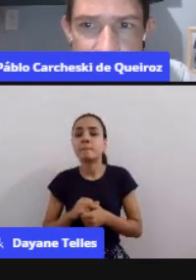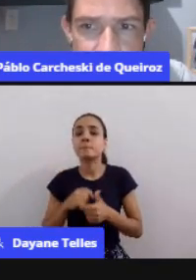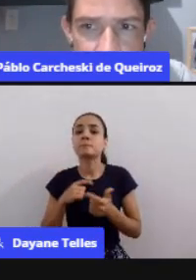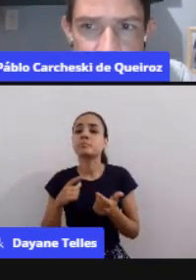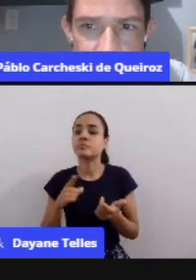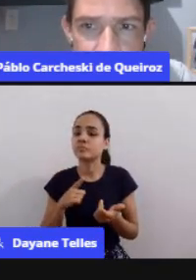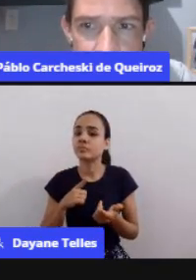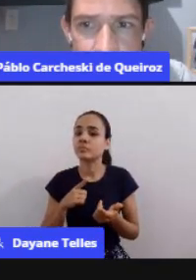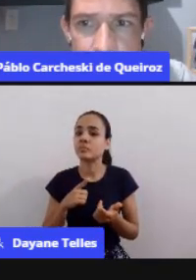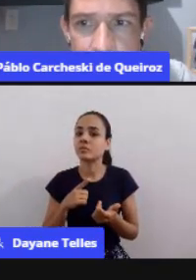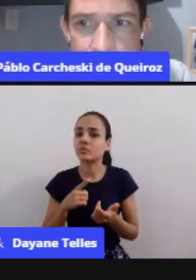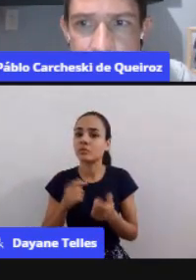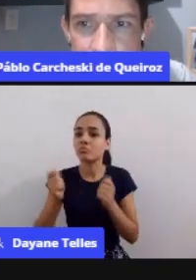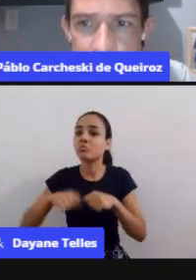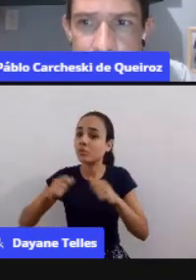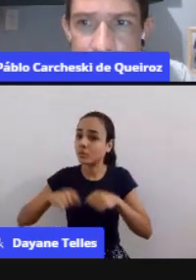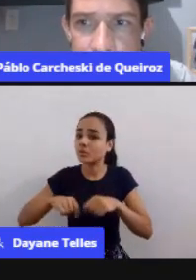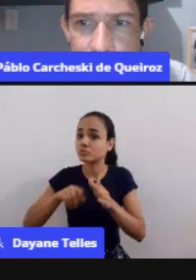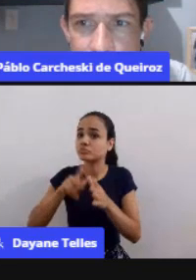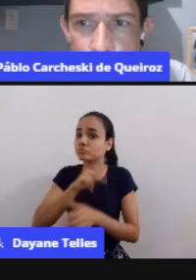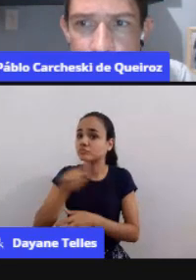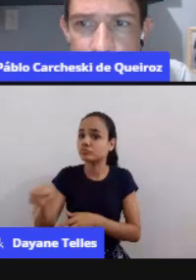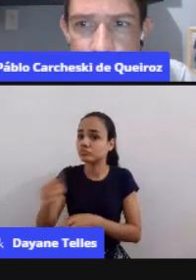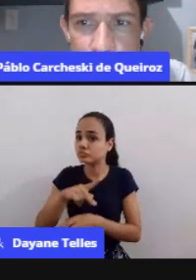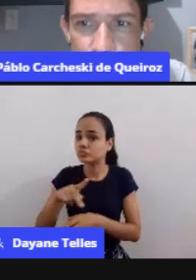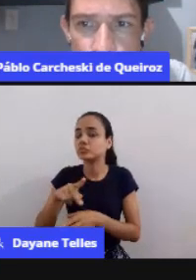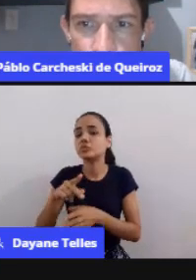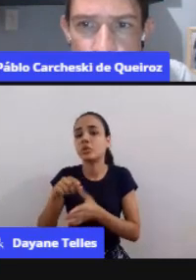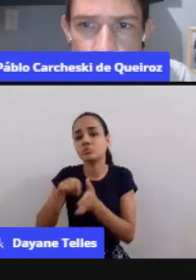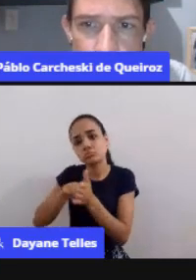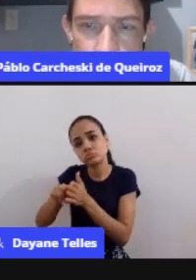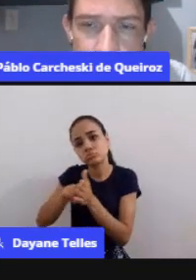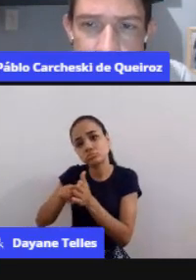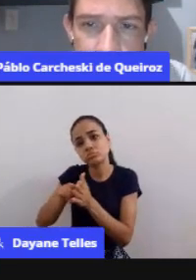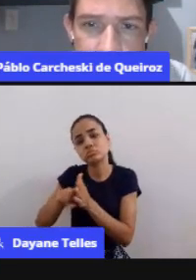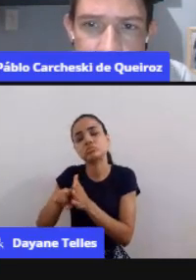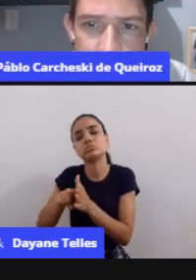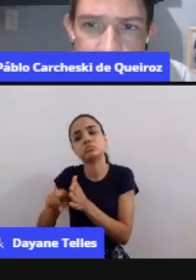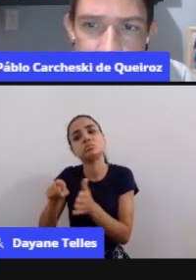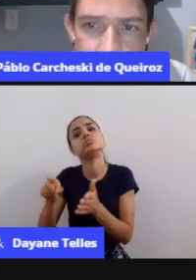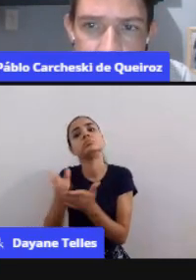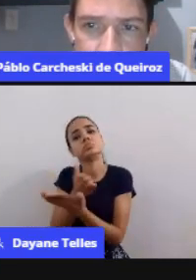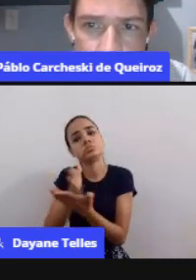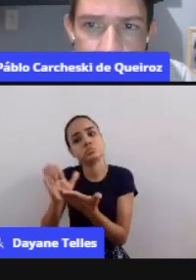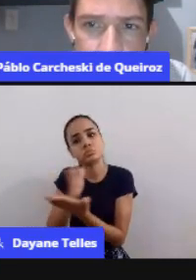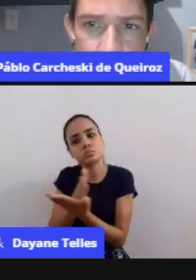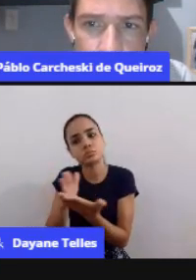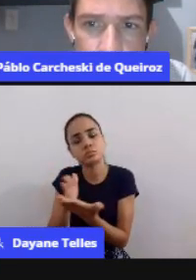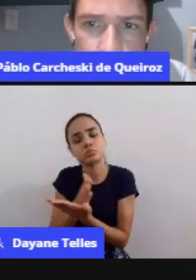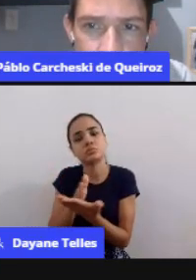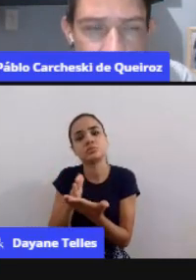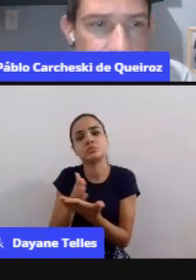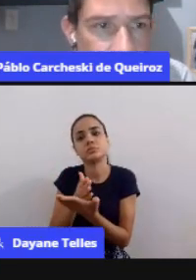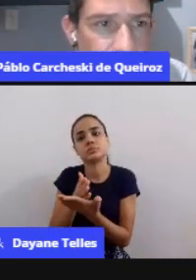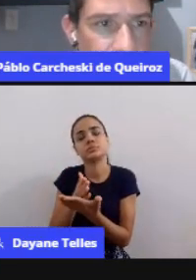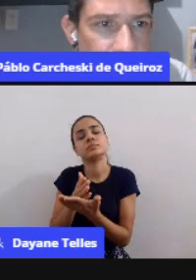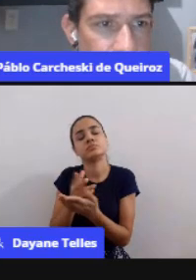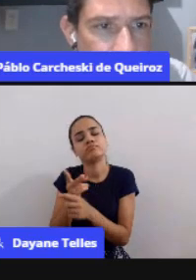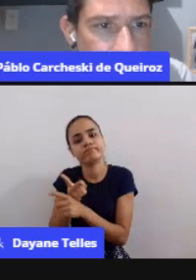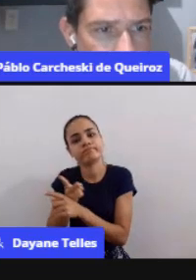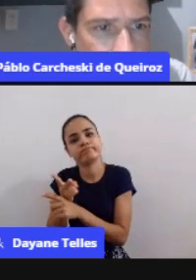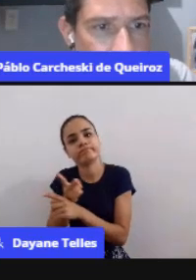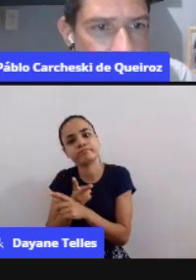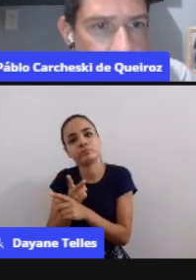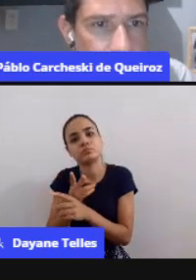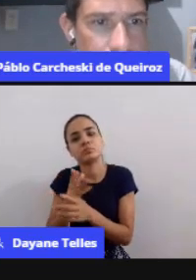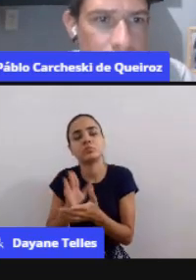algumas investigações, né? Também a cobrança pelo esgoto, né? Ela também não é tão, ela nem sempre